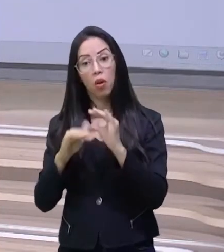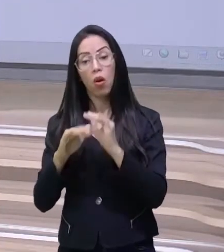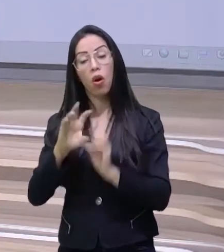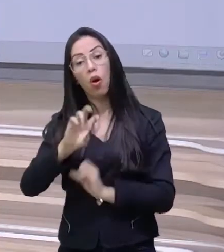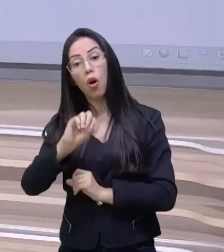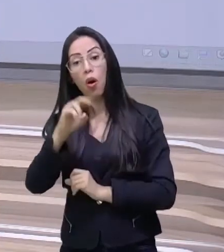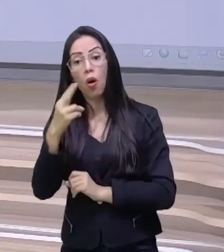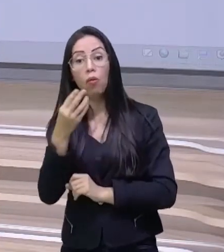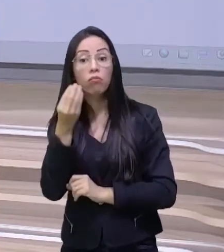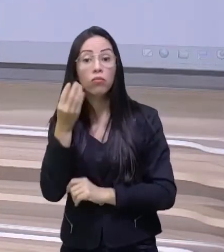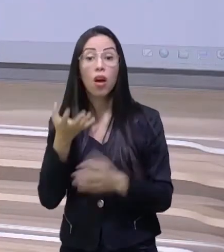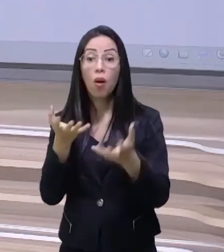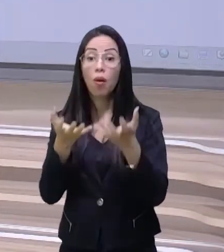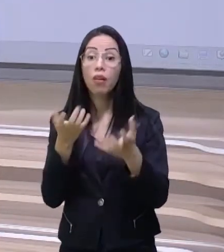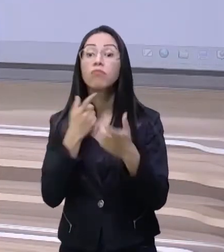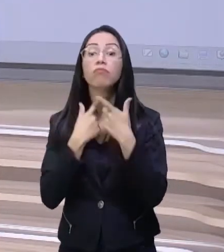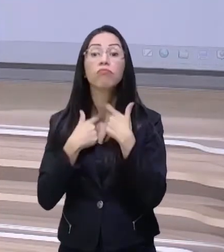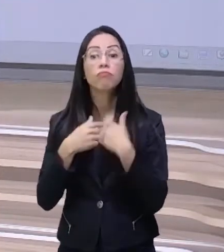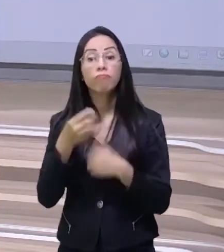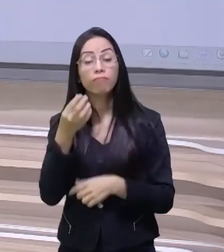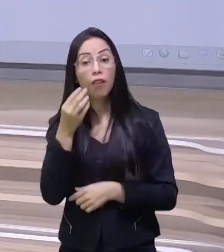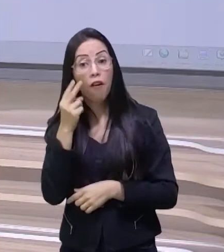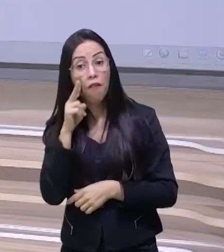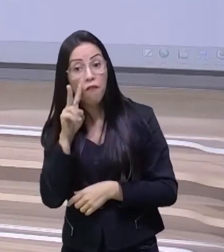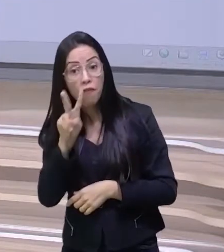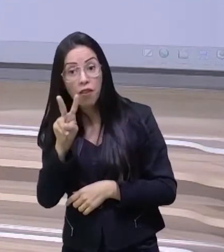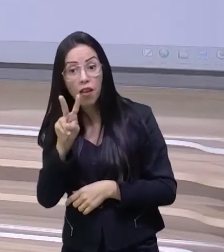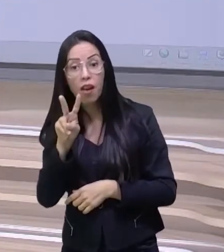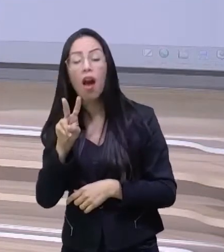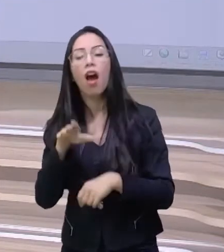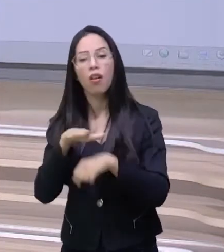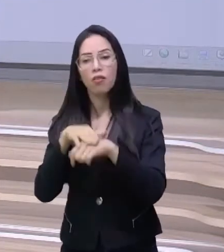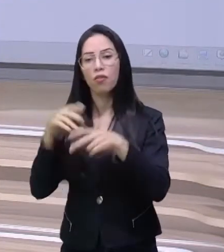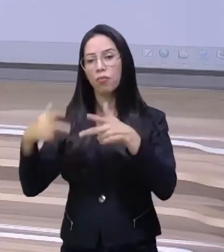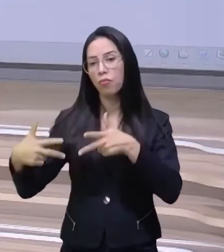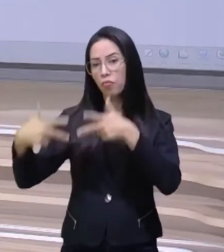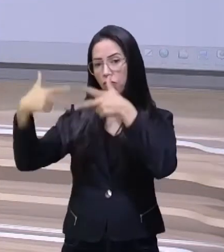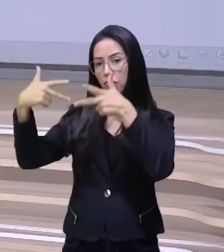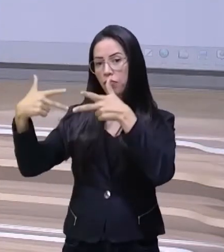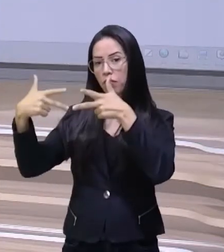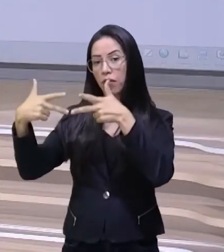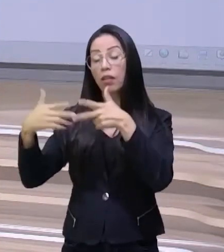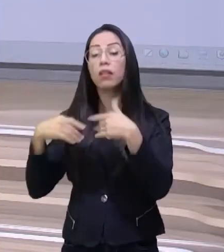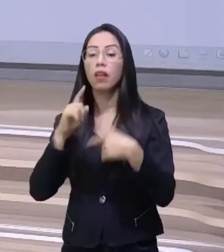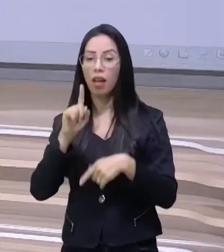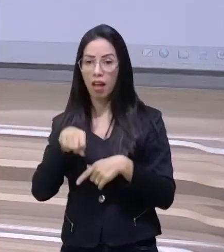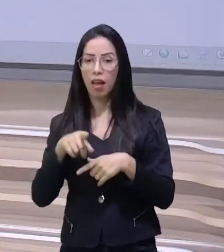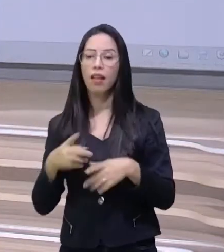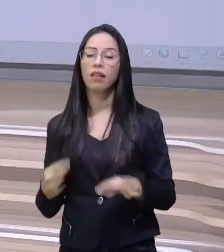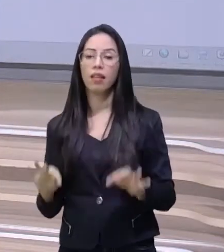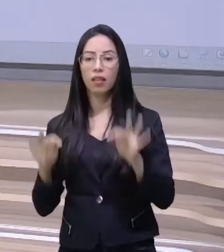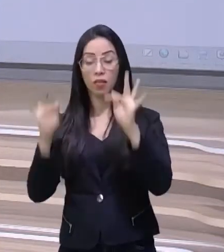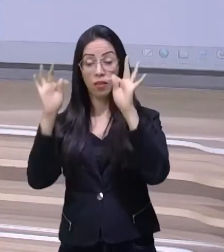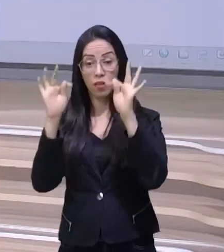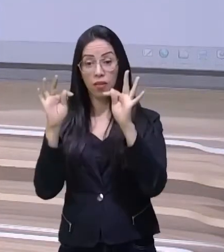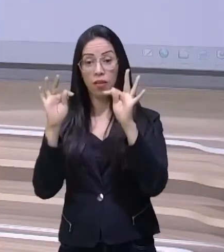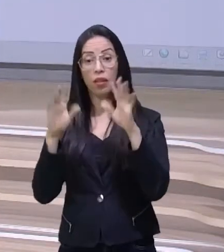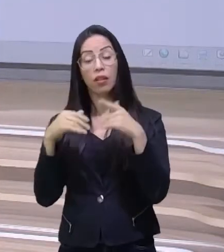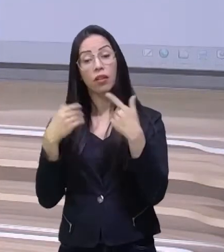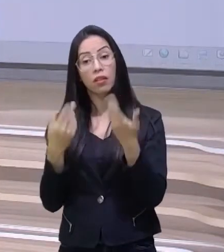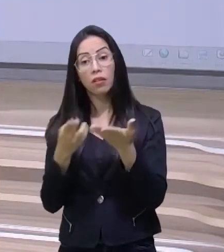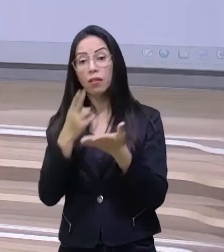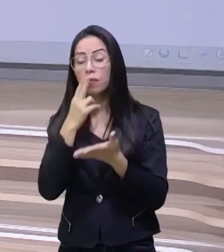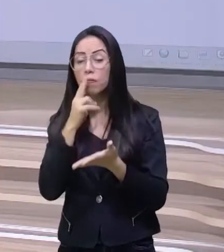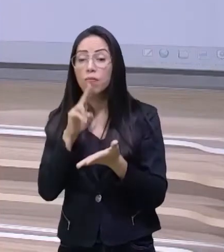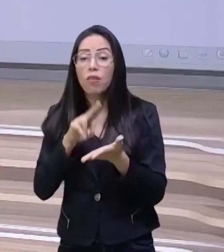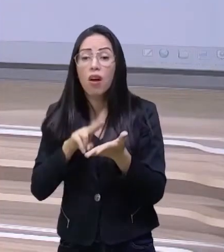estou aqui falando, a pessoa está me vendo lá e você vendo a pessoa. Isso é tecnologia. Então, a carta, ela foi meio que